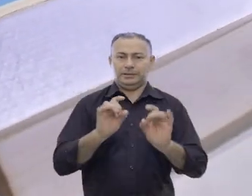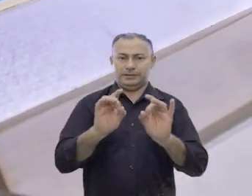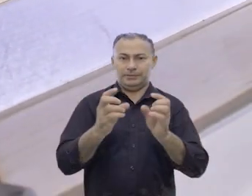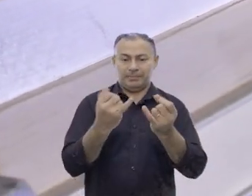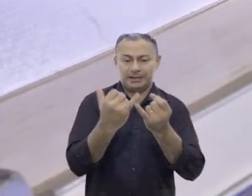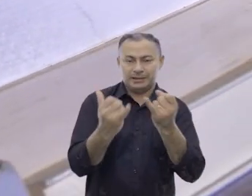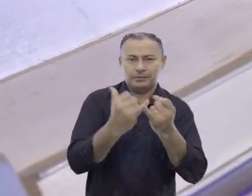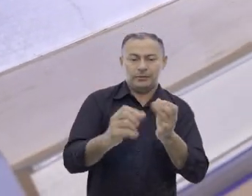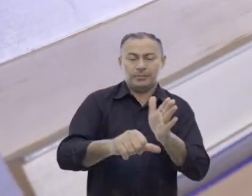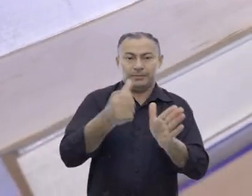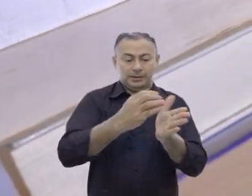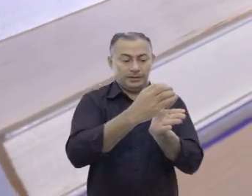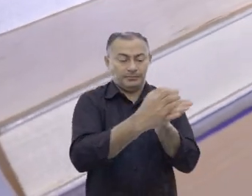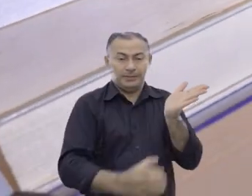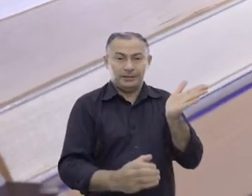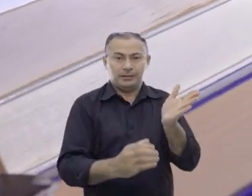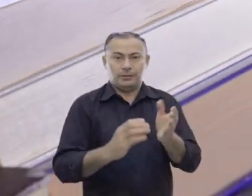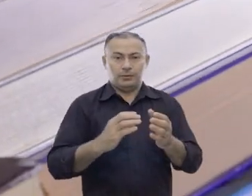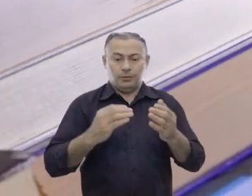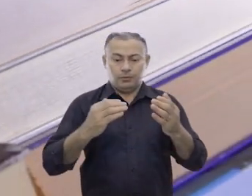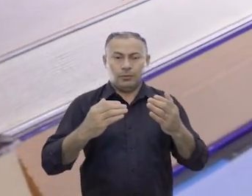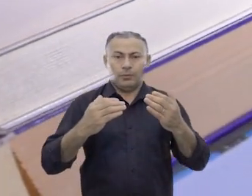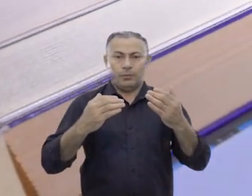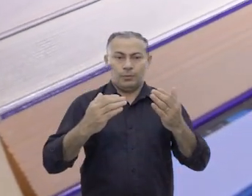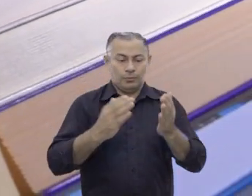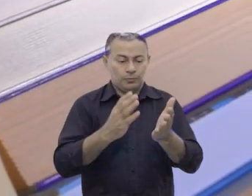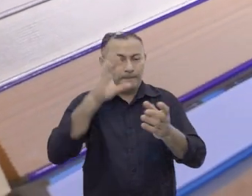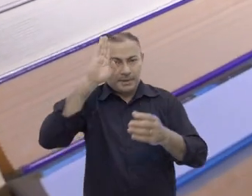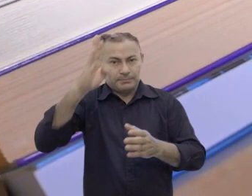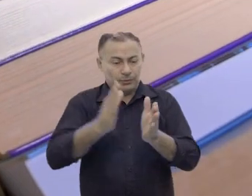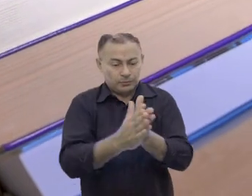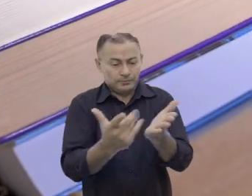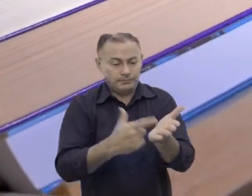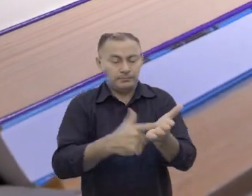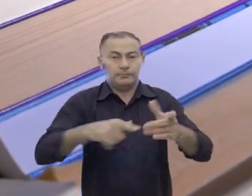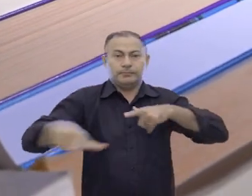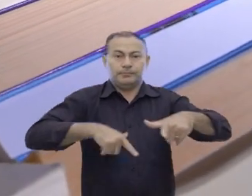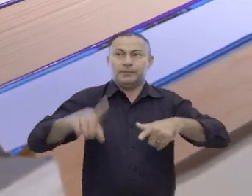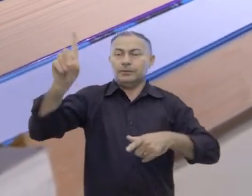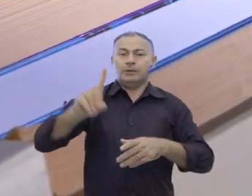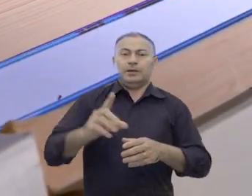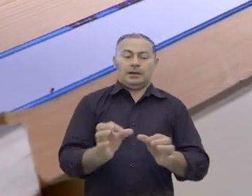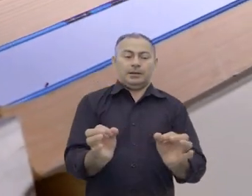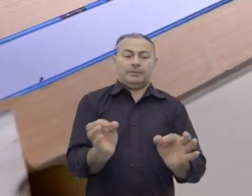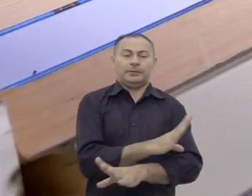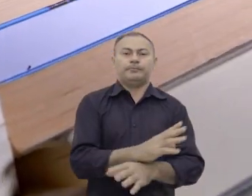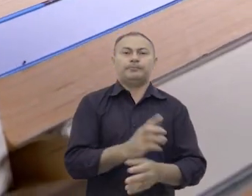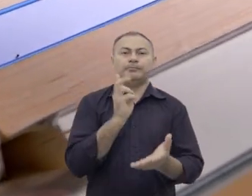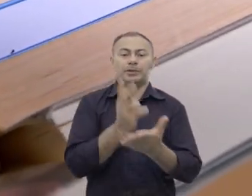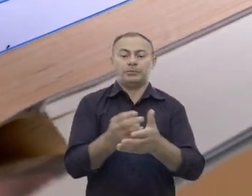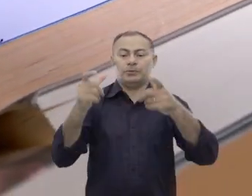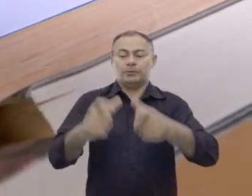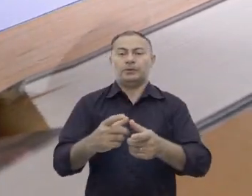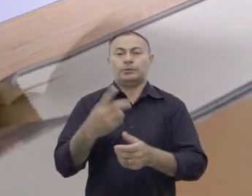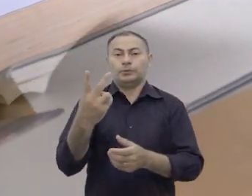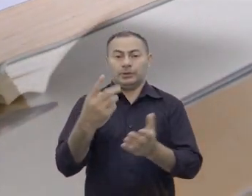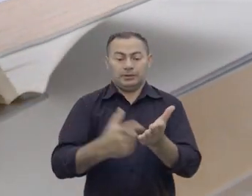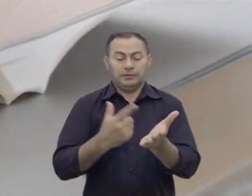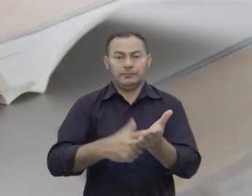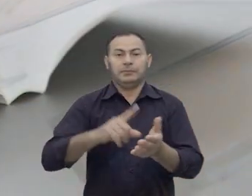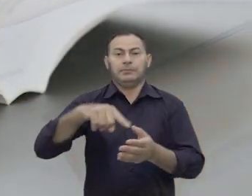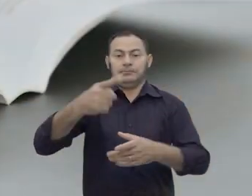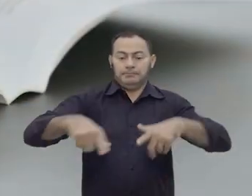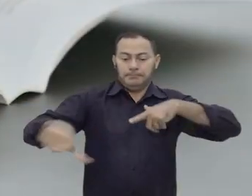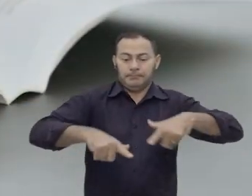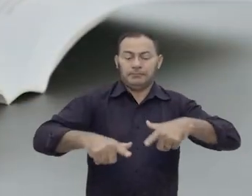maneira muito semelhante. Nos primeiros capítulos, temos o corpo básico dos livros, onde o trabalho de Deus é concluído. No mesmo lugar,